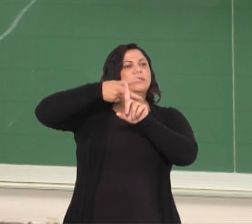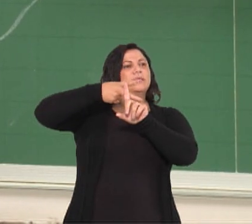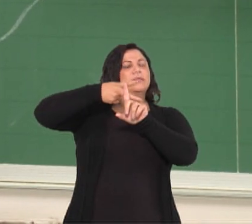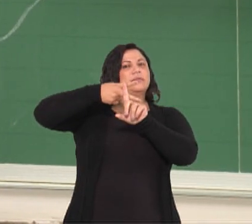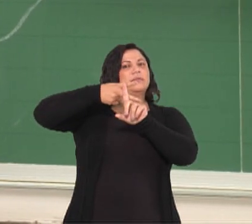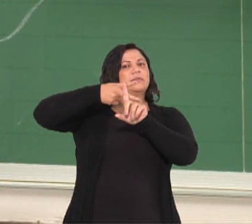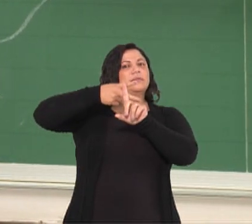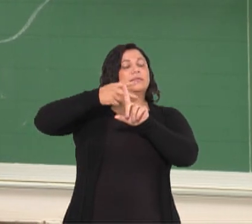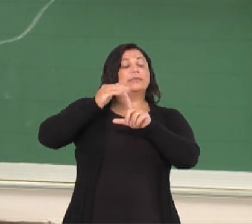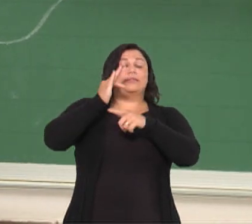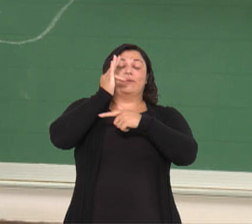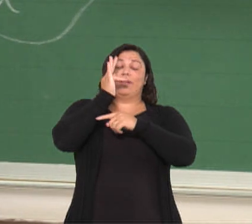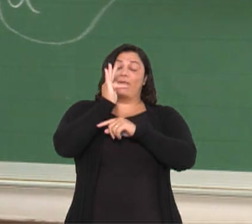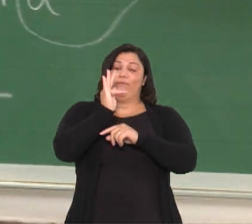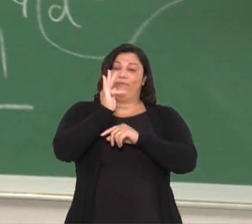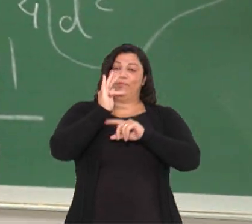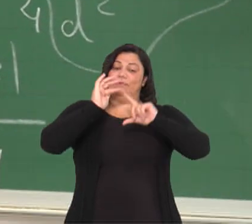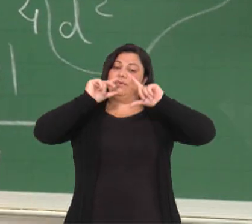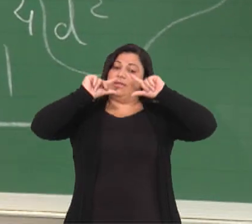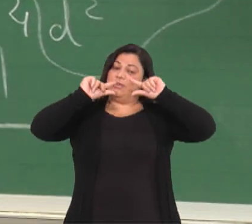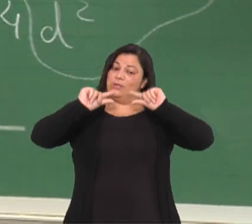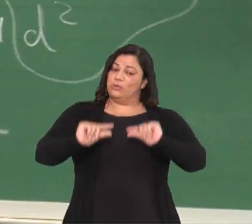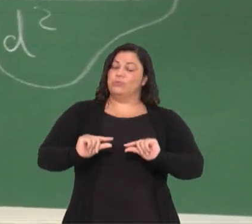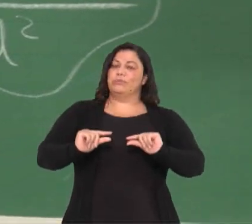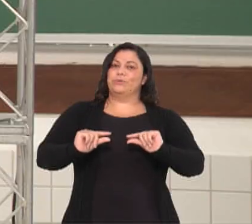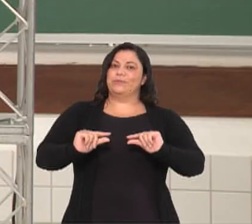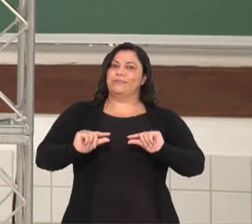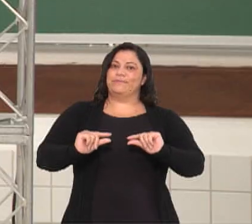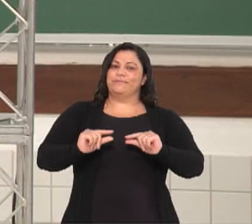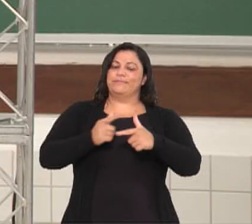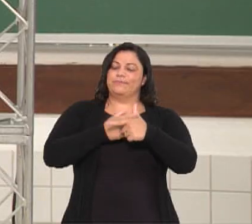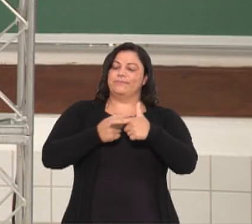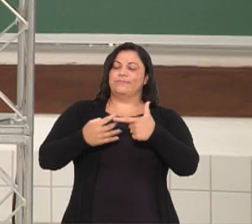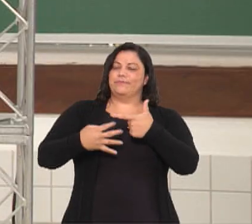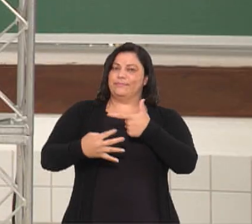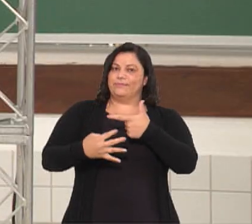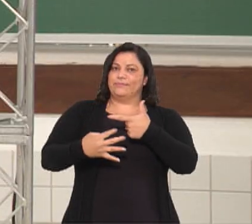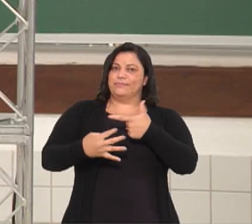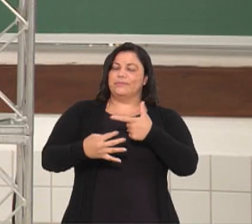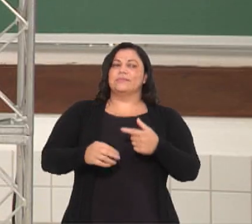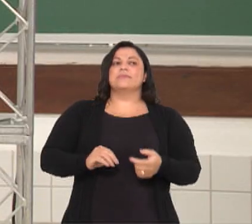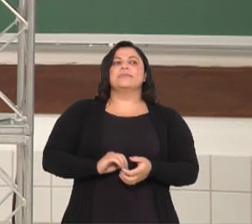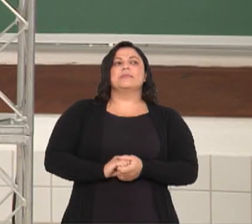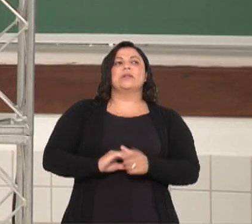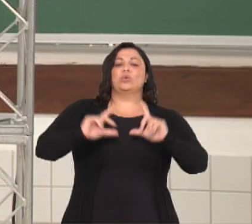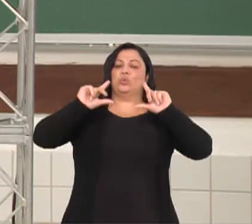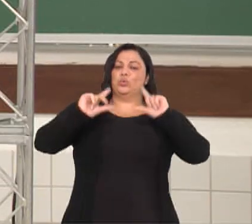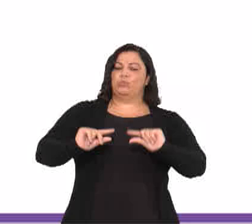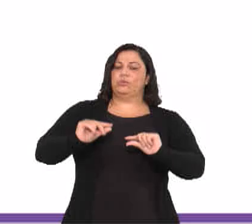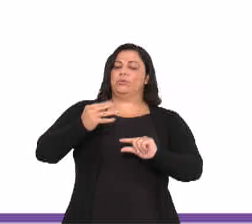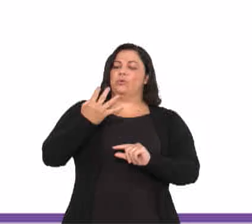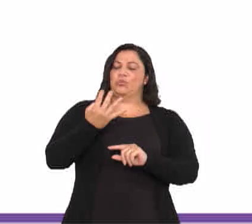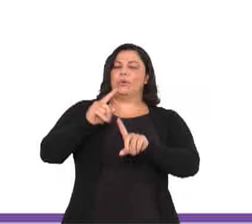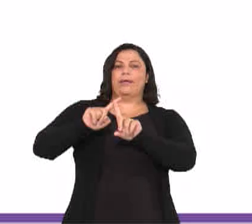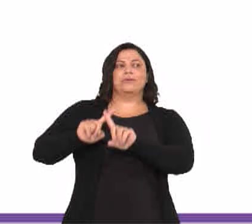diminuir 4 vezes. Então, essa vai ser a nossa resposta aqui da letra B. Diminuirá 4